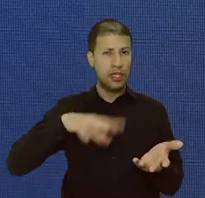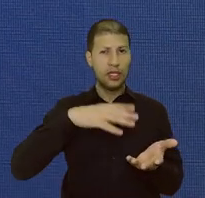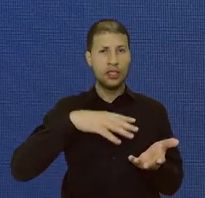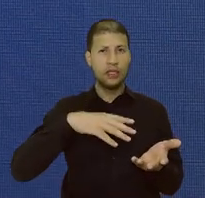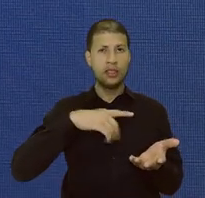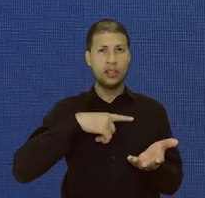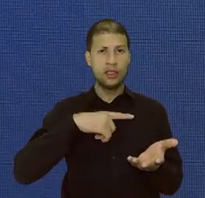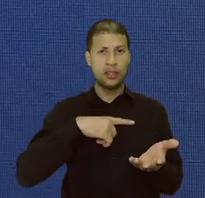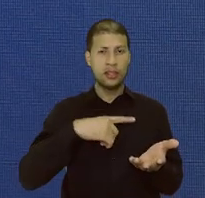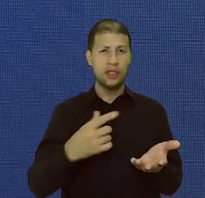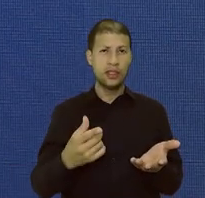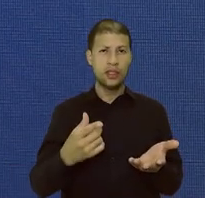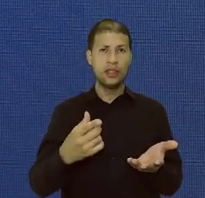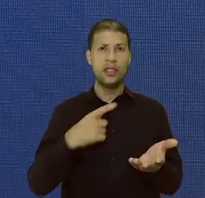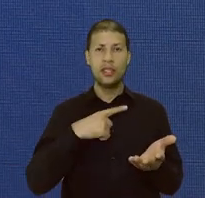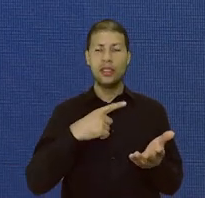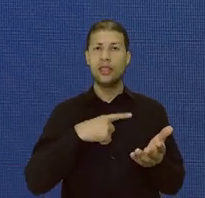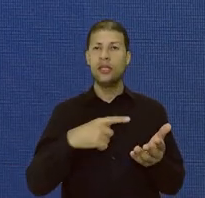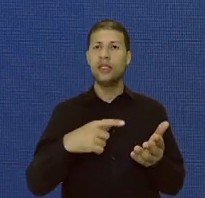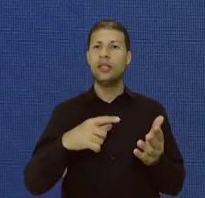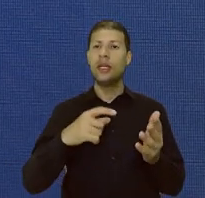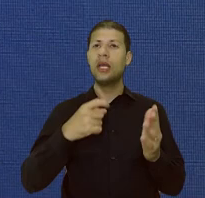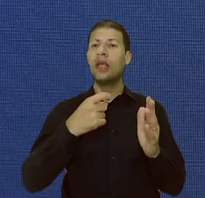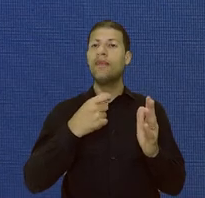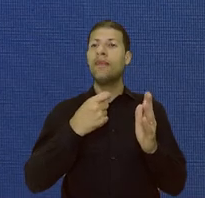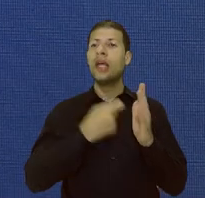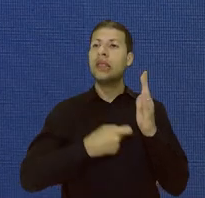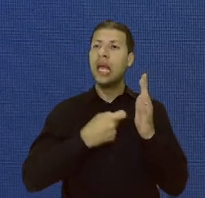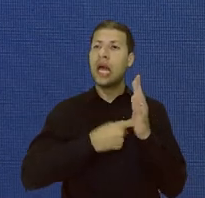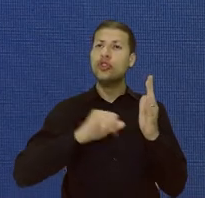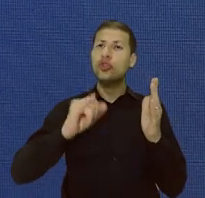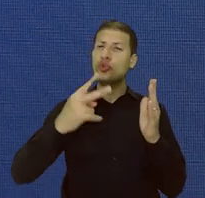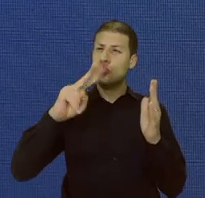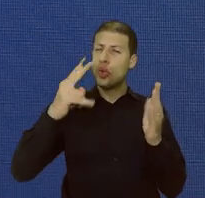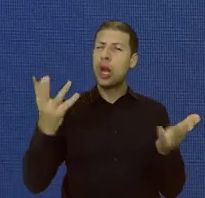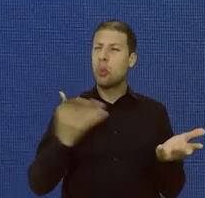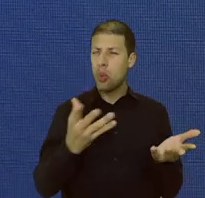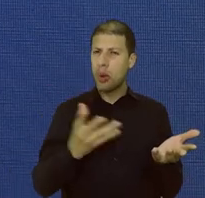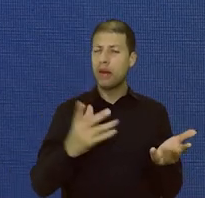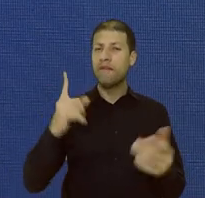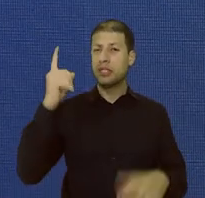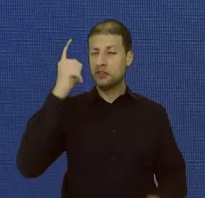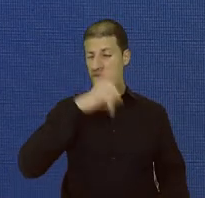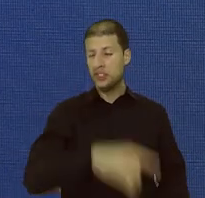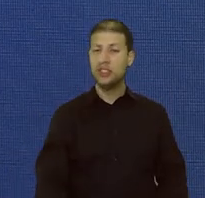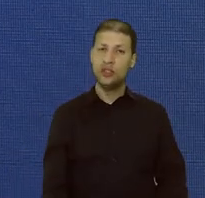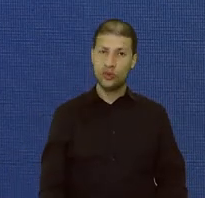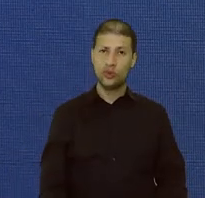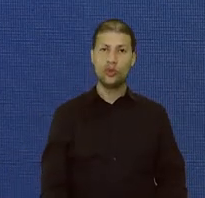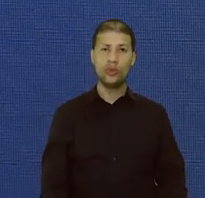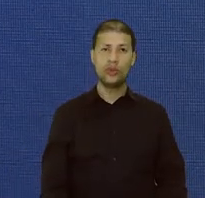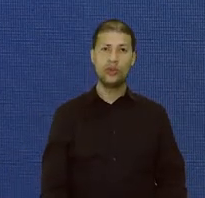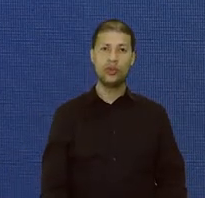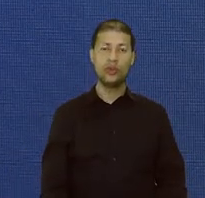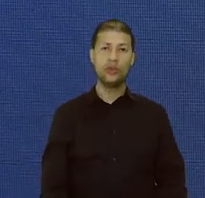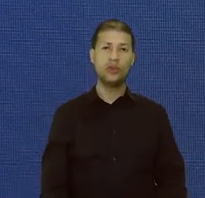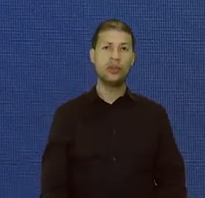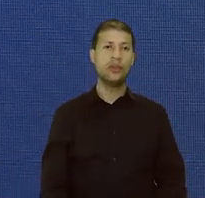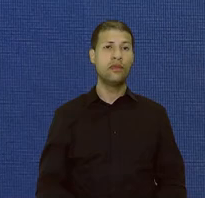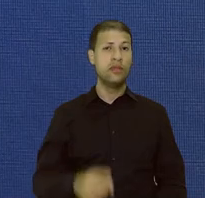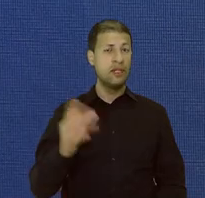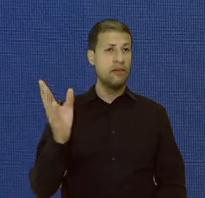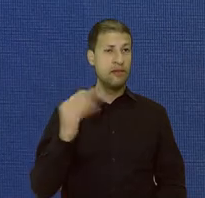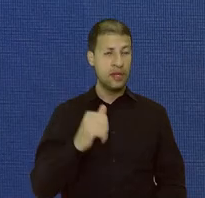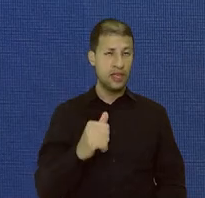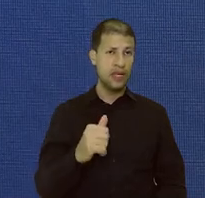de vista de taxa de juros Pode parecer desafiador etc eu acho que você é vir com uma